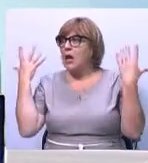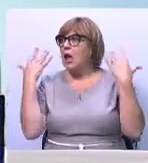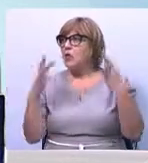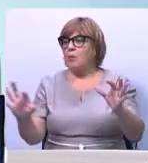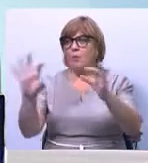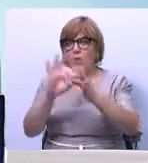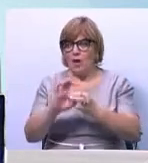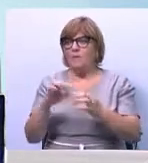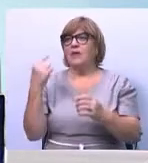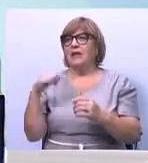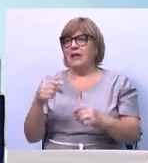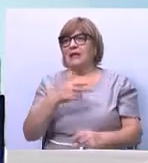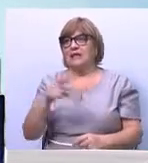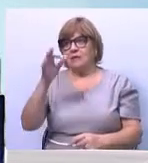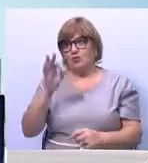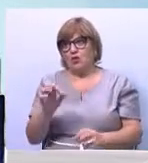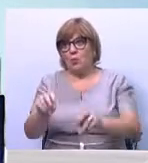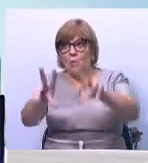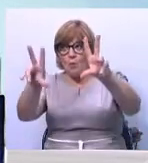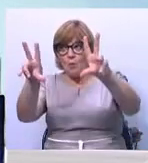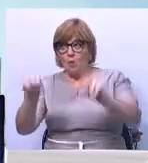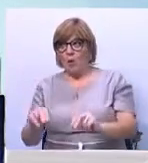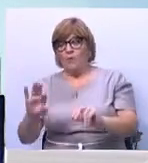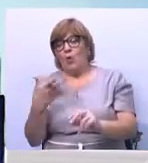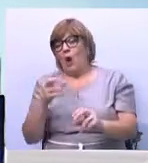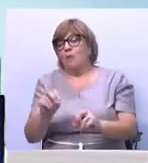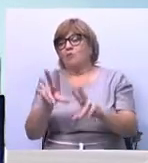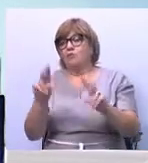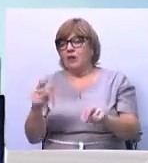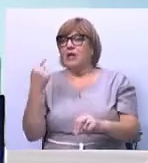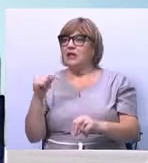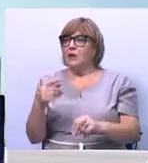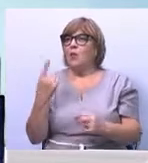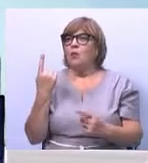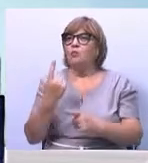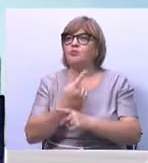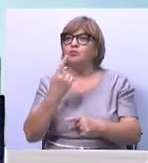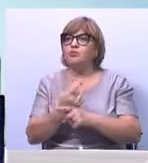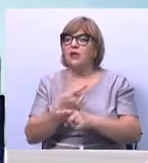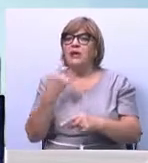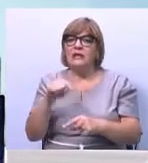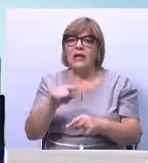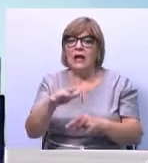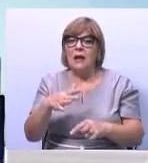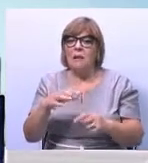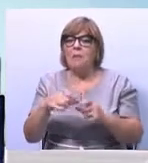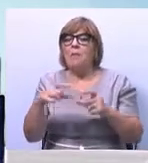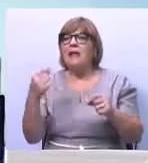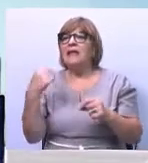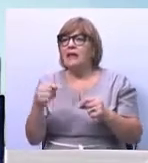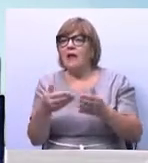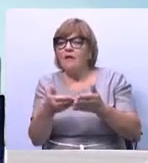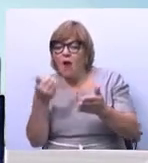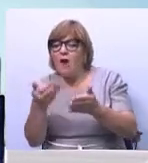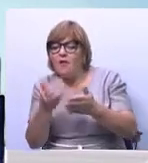se pressupõem serem totalmente puros. Quando de facto são puros, estamos a utilizar um extrato que pode ser extraído de